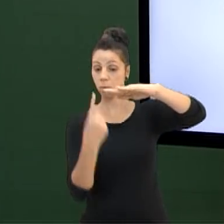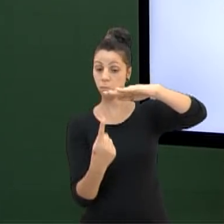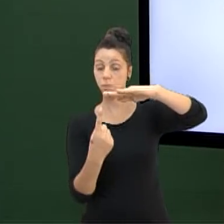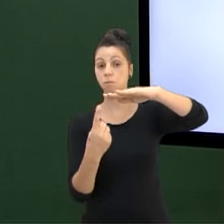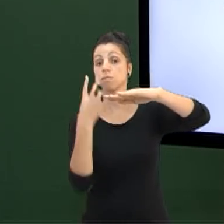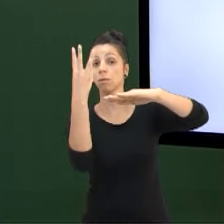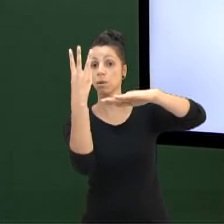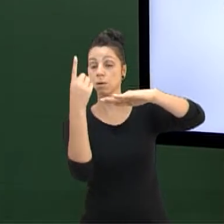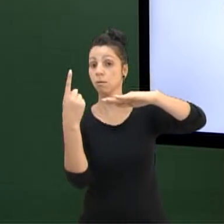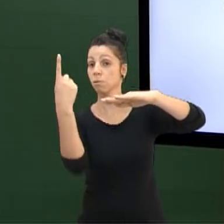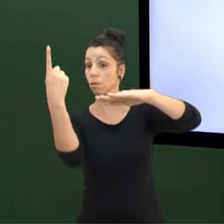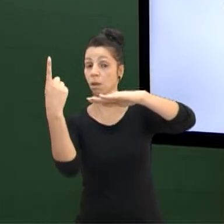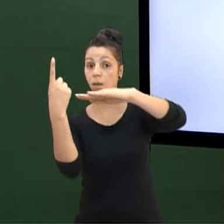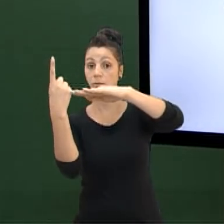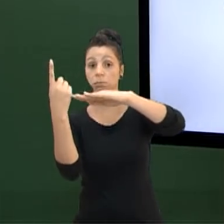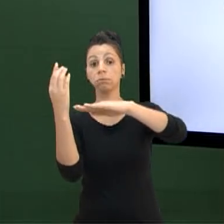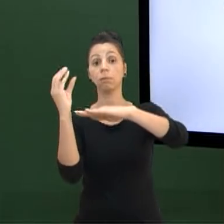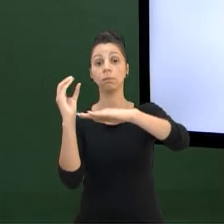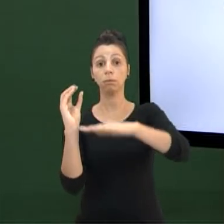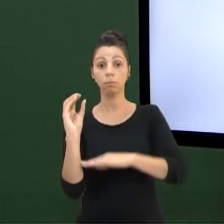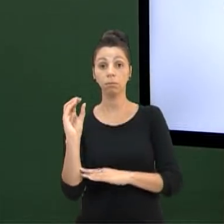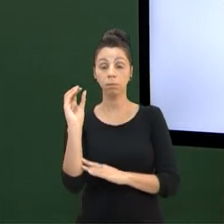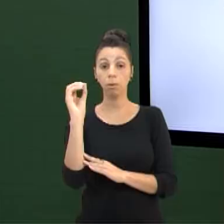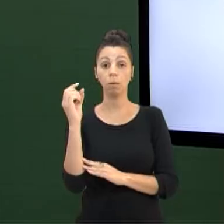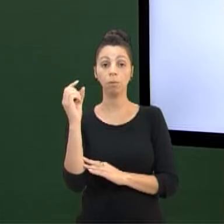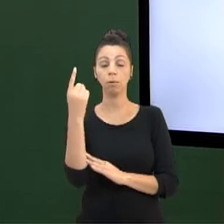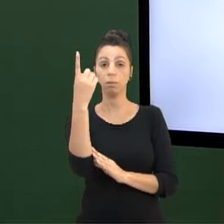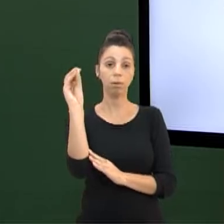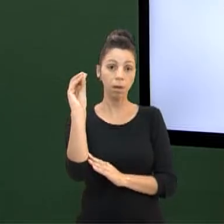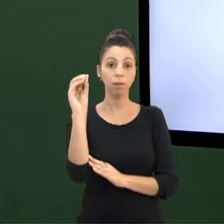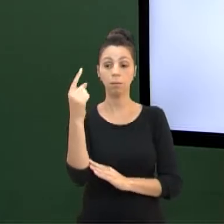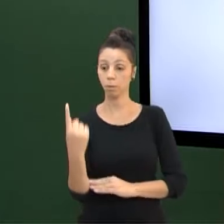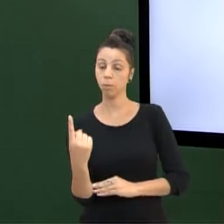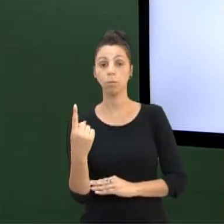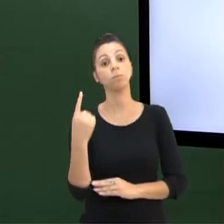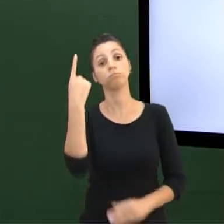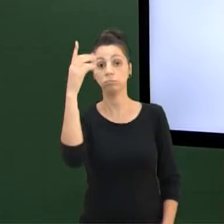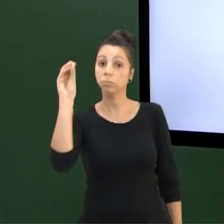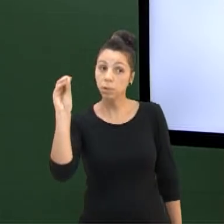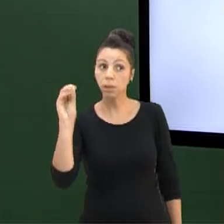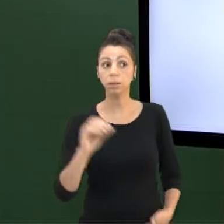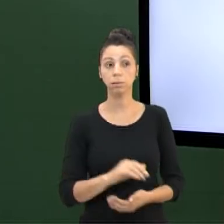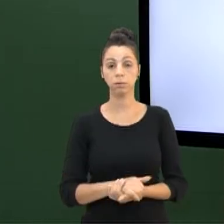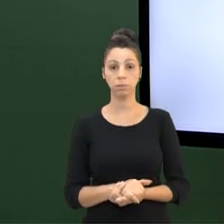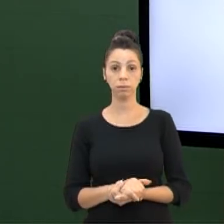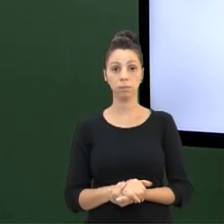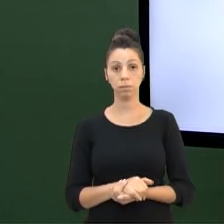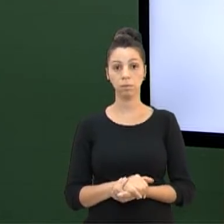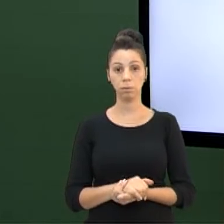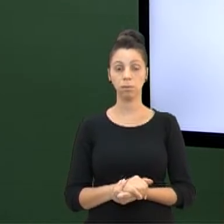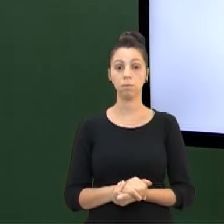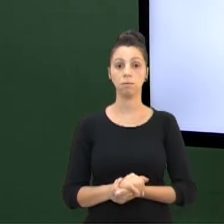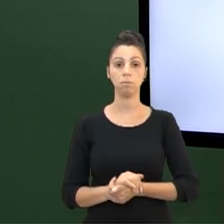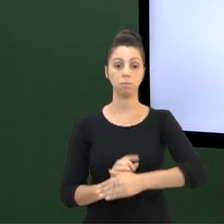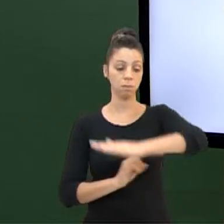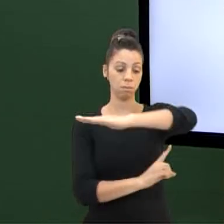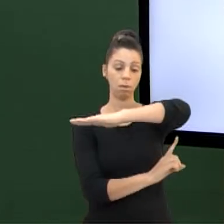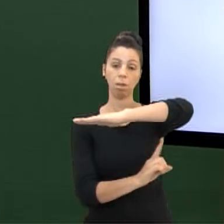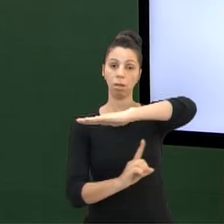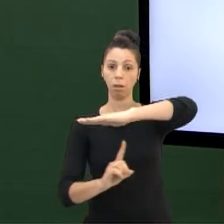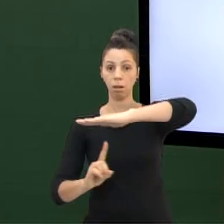10. Pronto. Sendo assim, nós temos um único denominador comum. Aqui, não preciso fazer